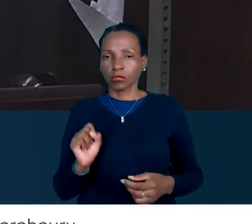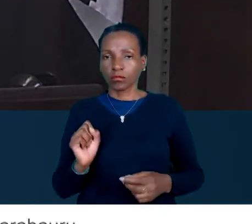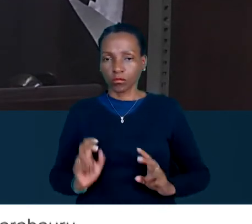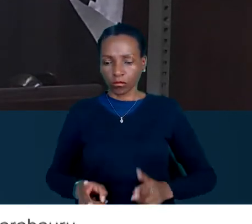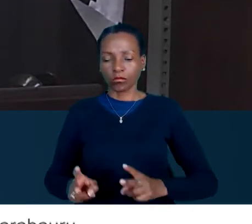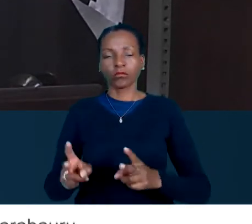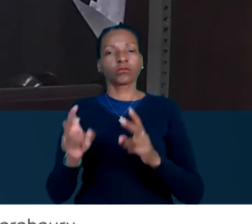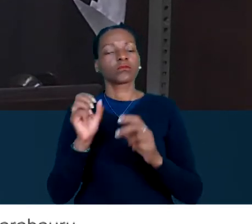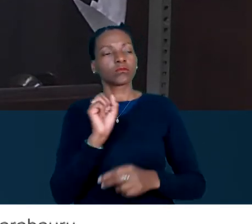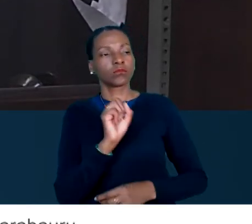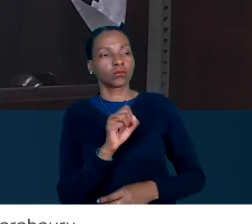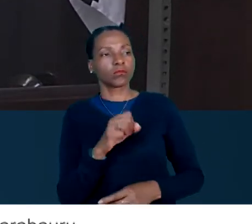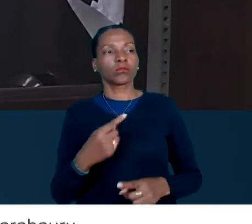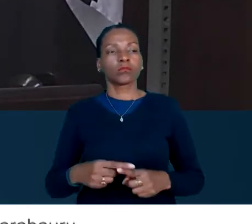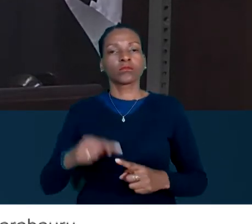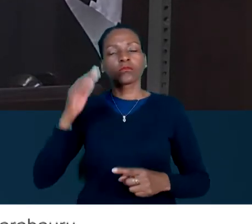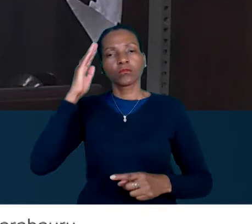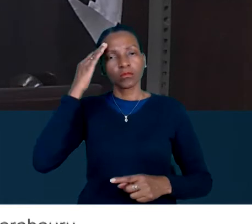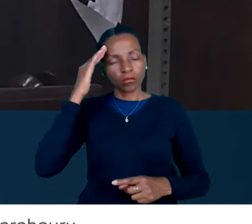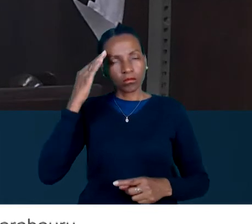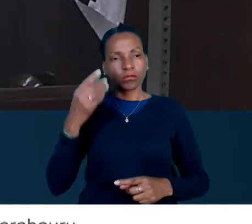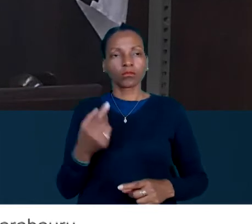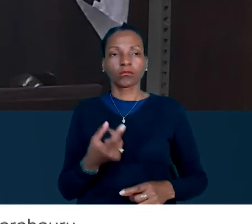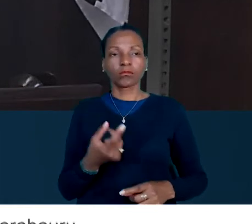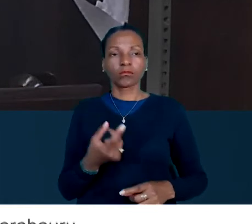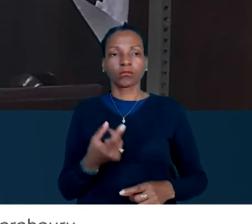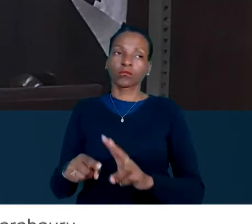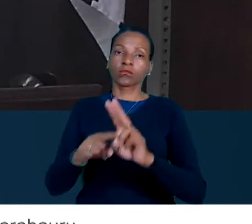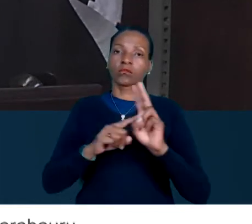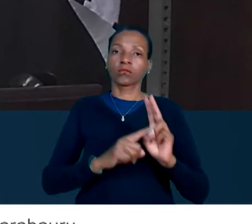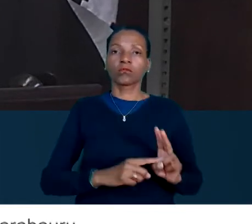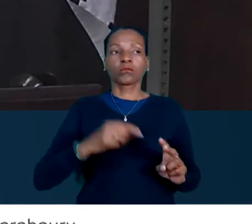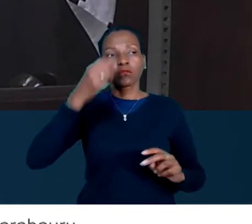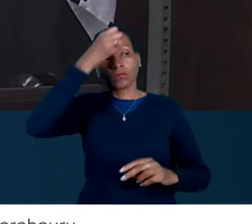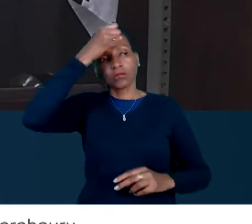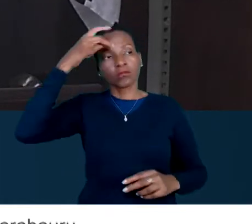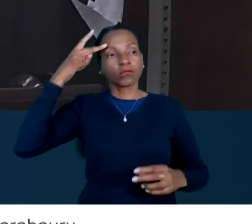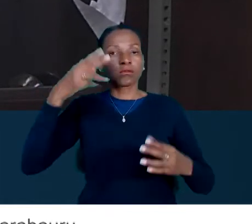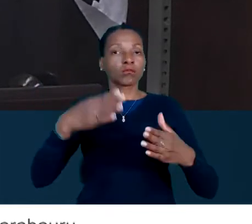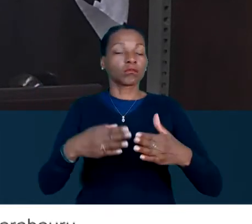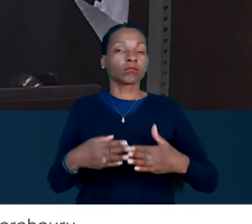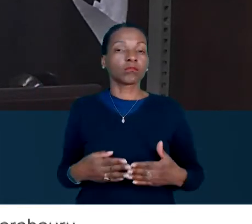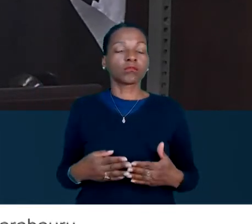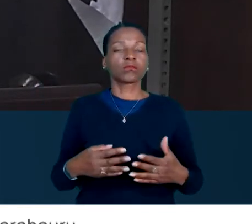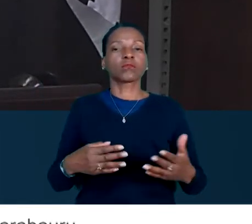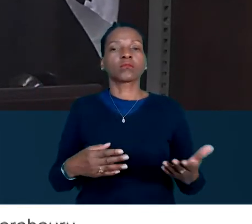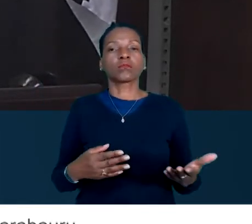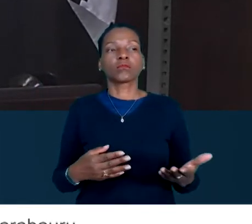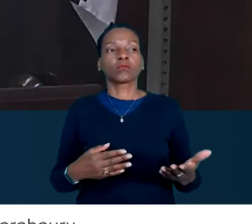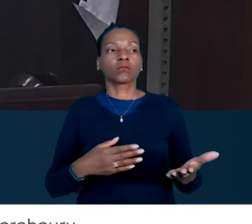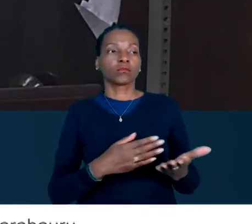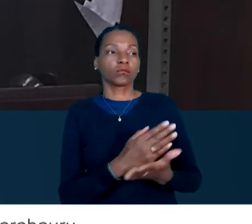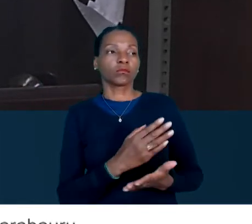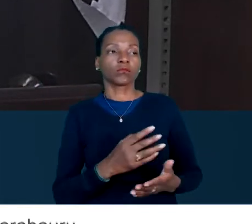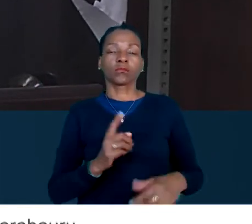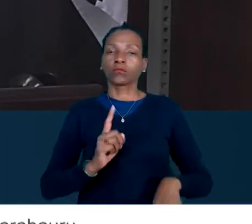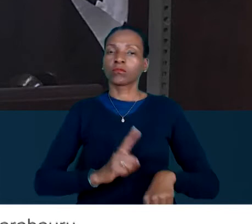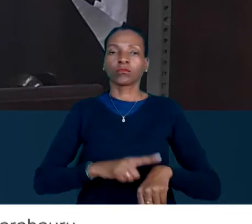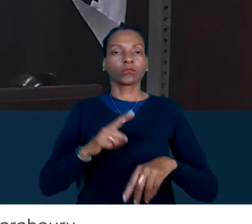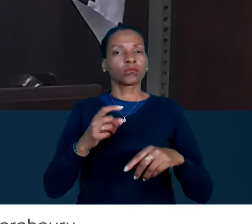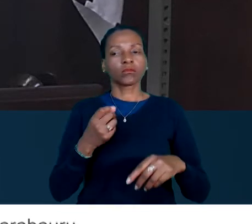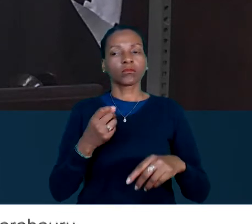esse empréstimo que hoje o prefeito pede autorização legislativa não é o momento oportuno para que ele seja